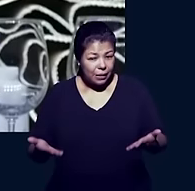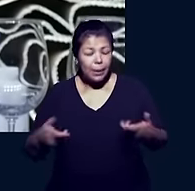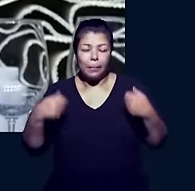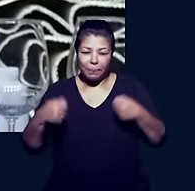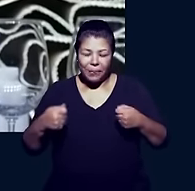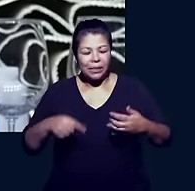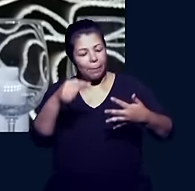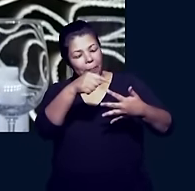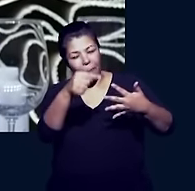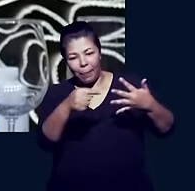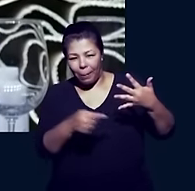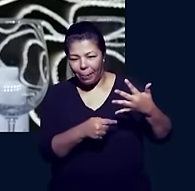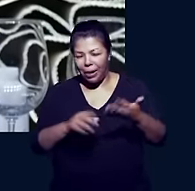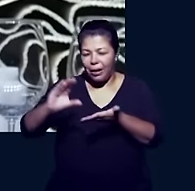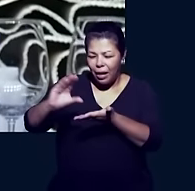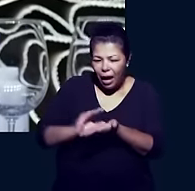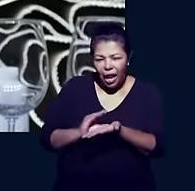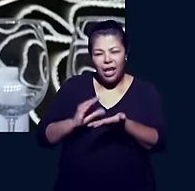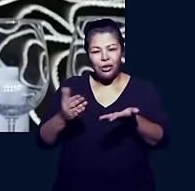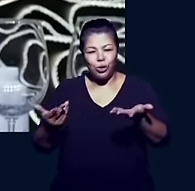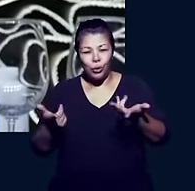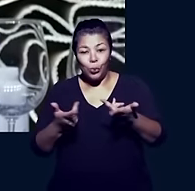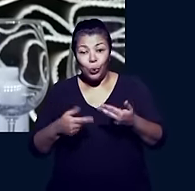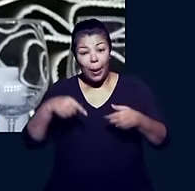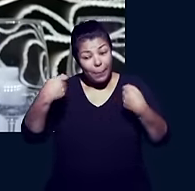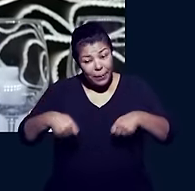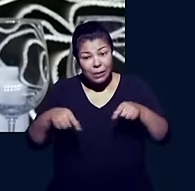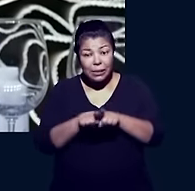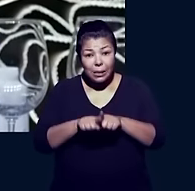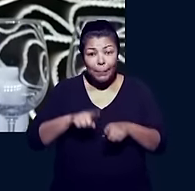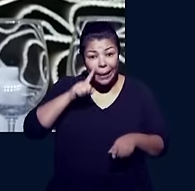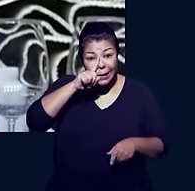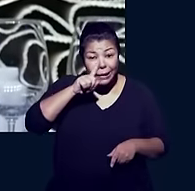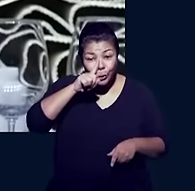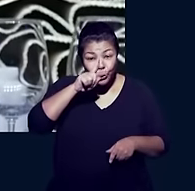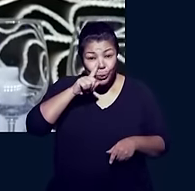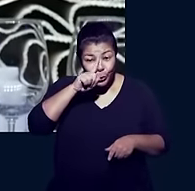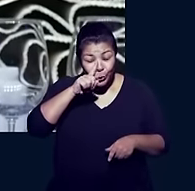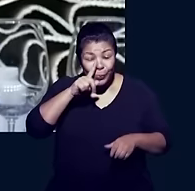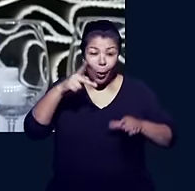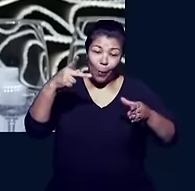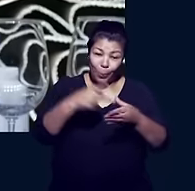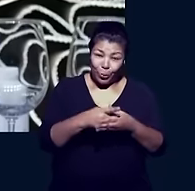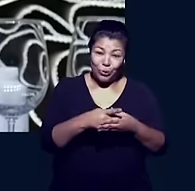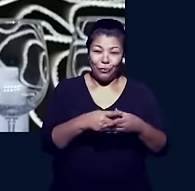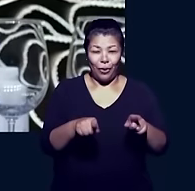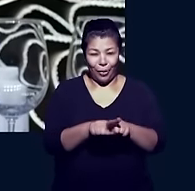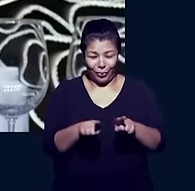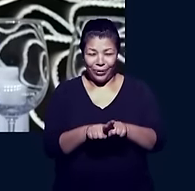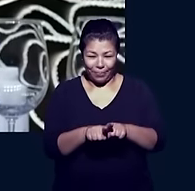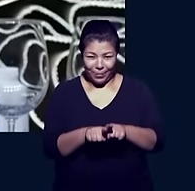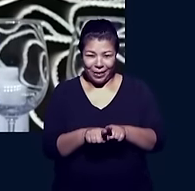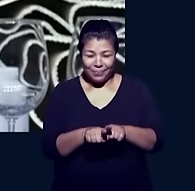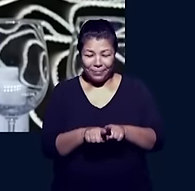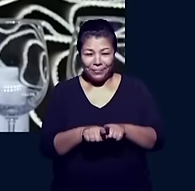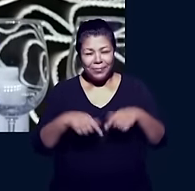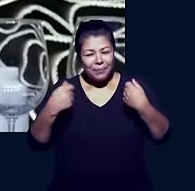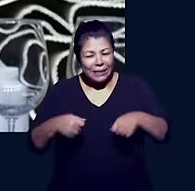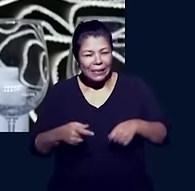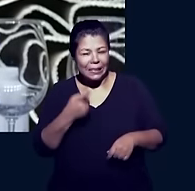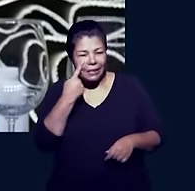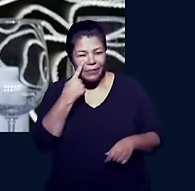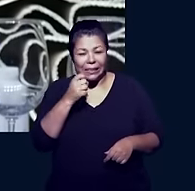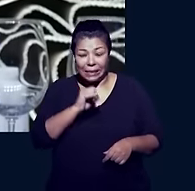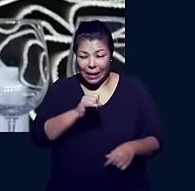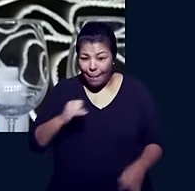portfólio pega crédito mais longo né você coloca risco no portfólio então fazer esse Call certo de chegou no topo ou não é